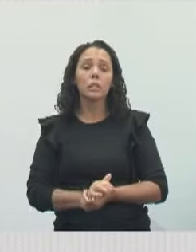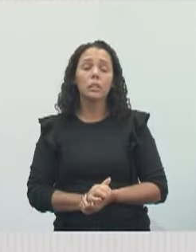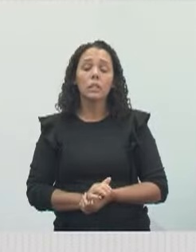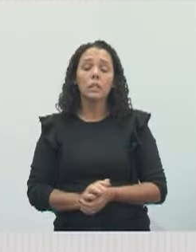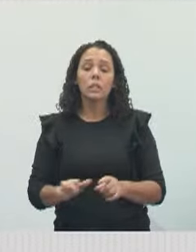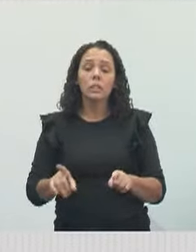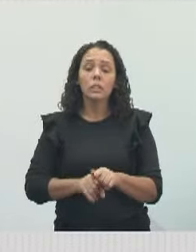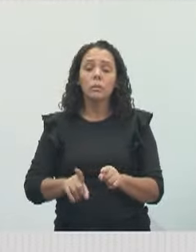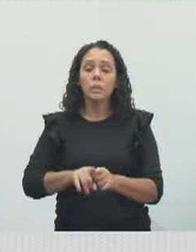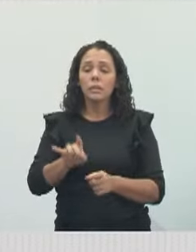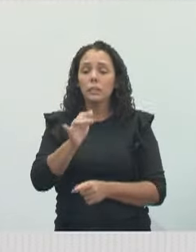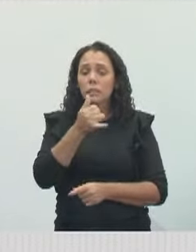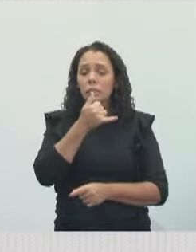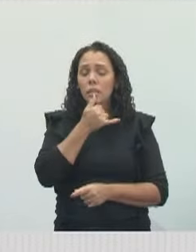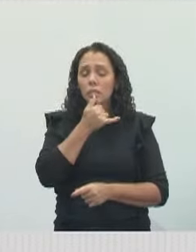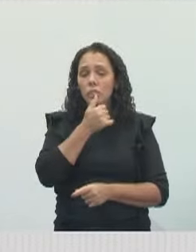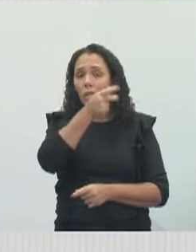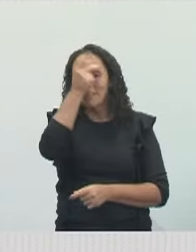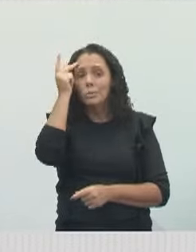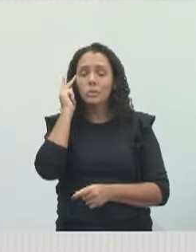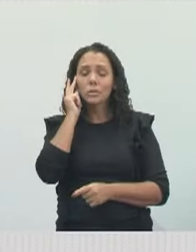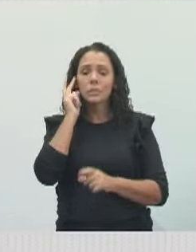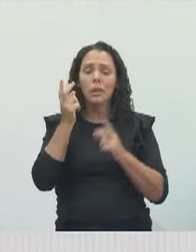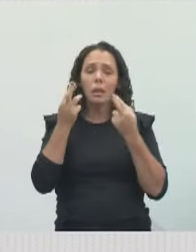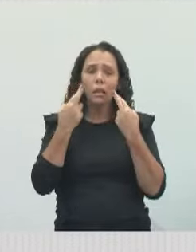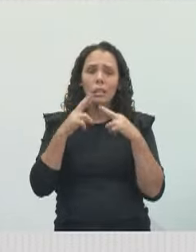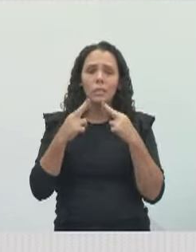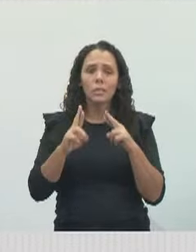Infelizmente, muitos reclamam que